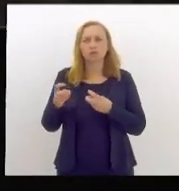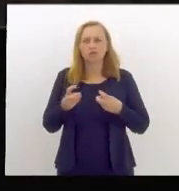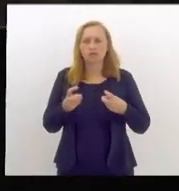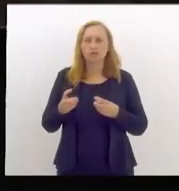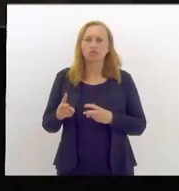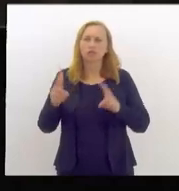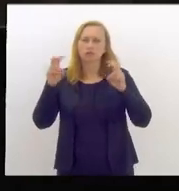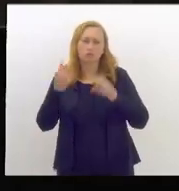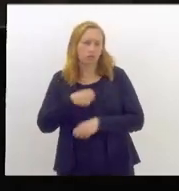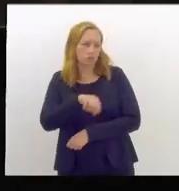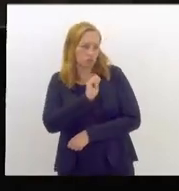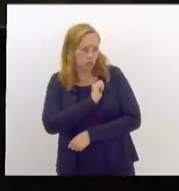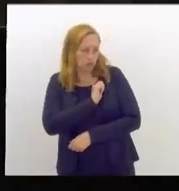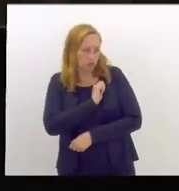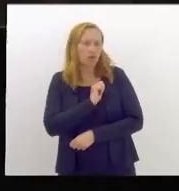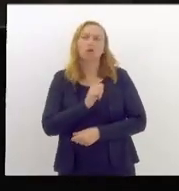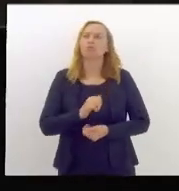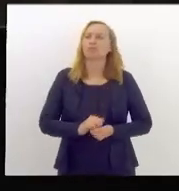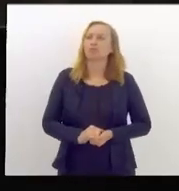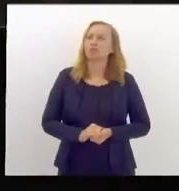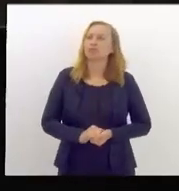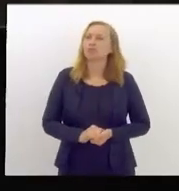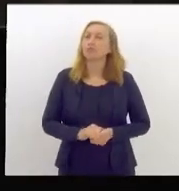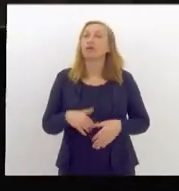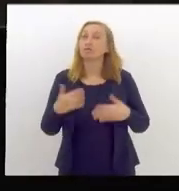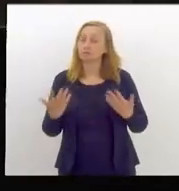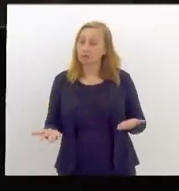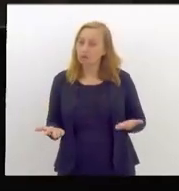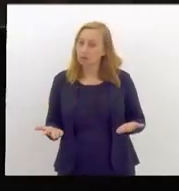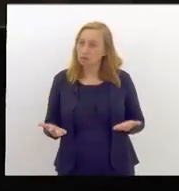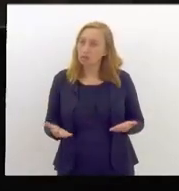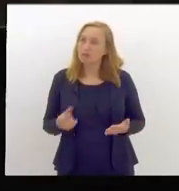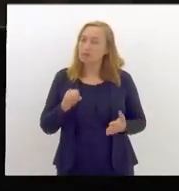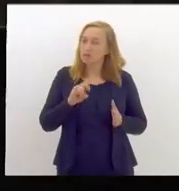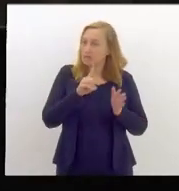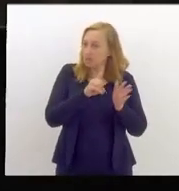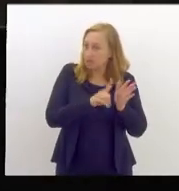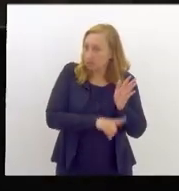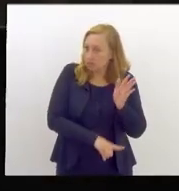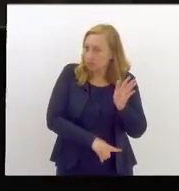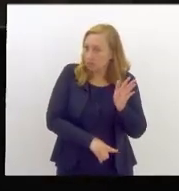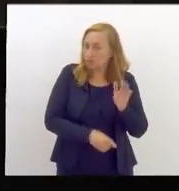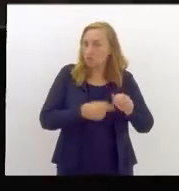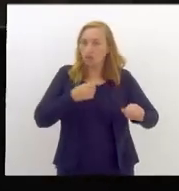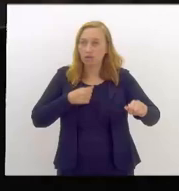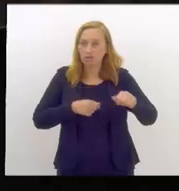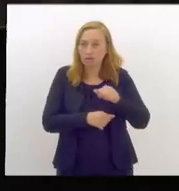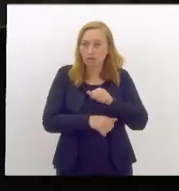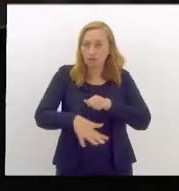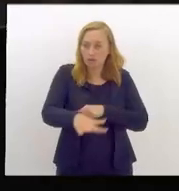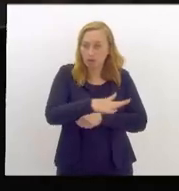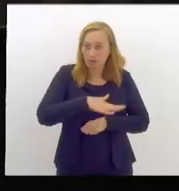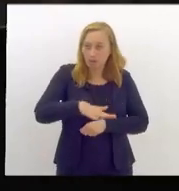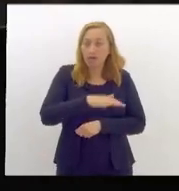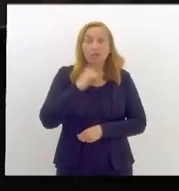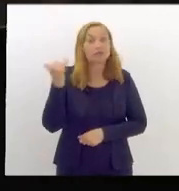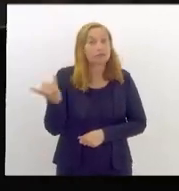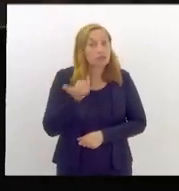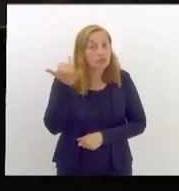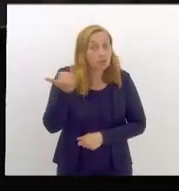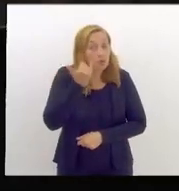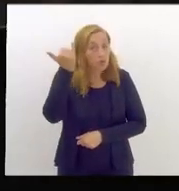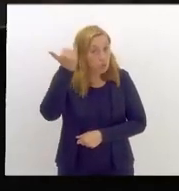do regime de recuperação fiscal Então se reduziu investimentos em áreas de relevância